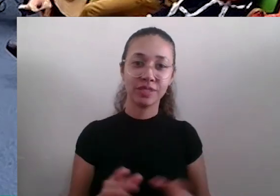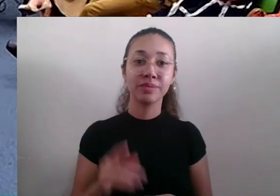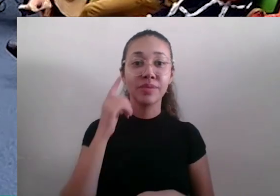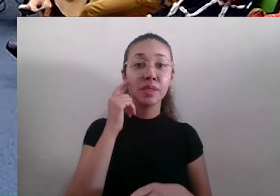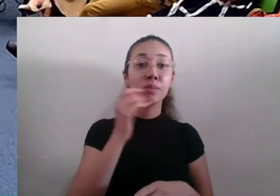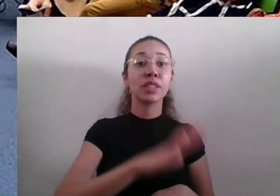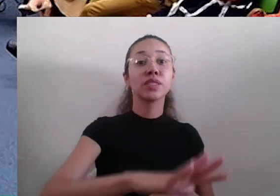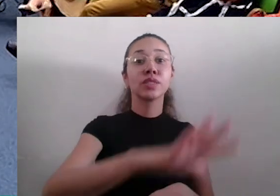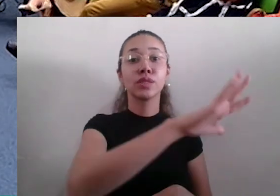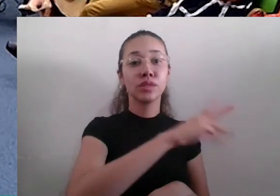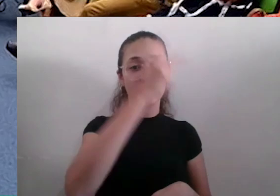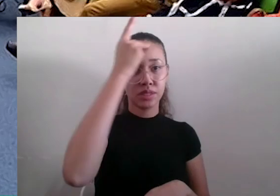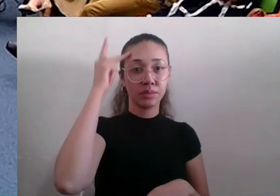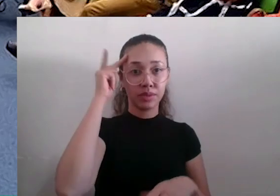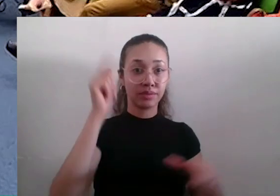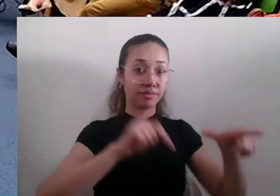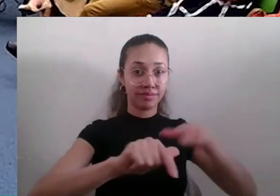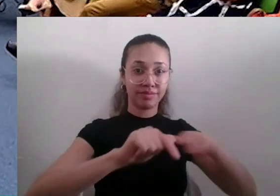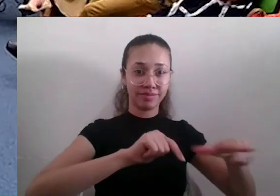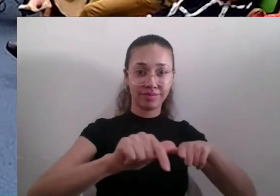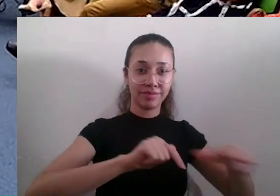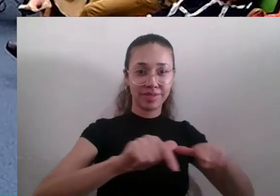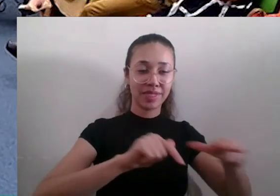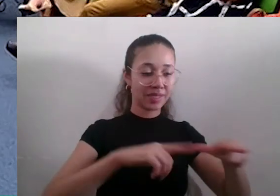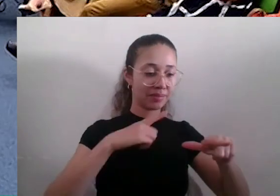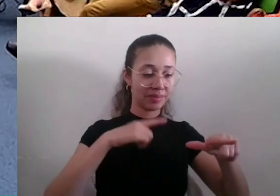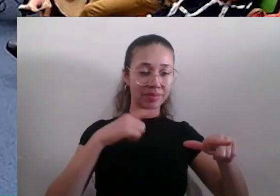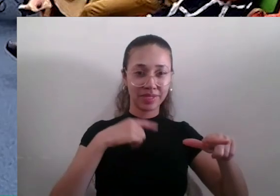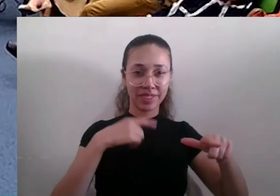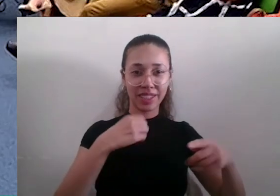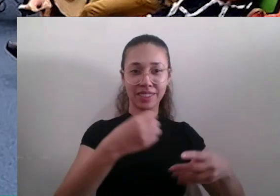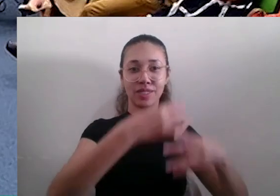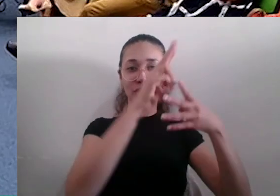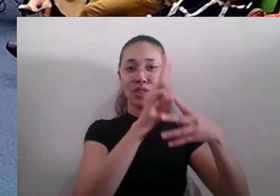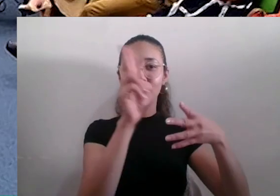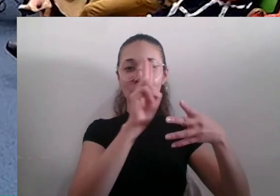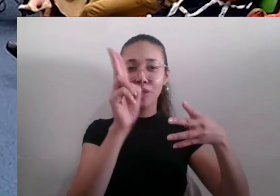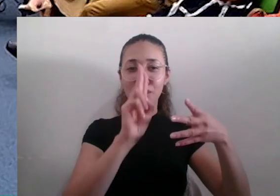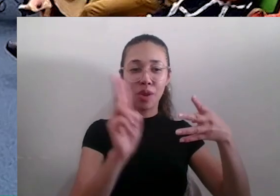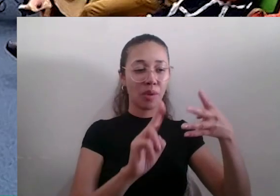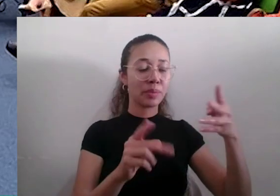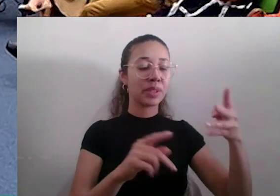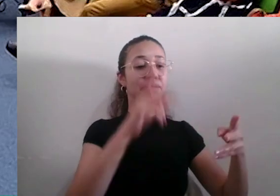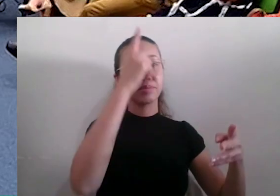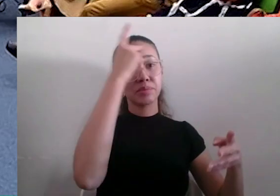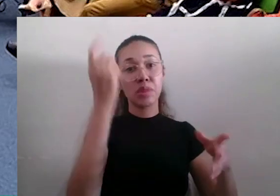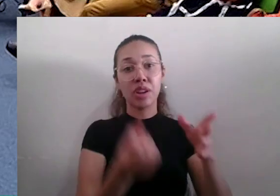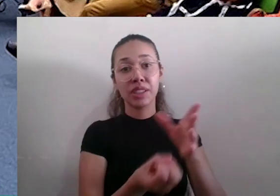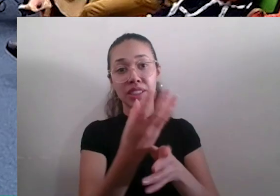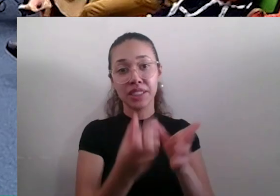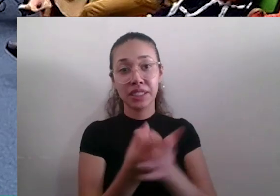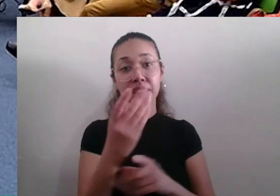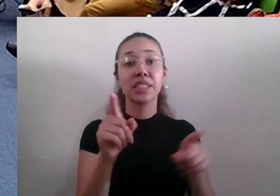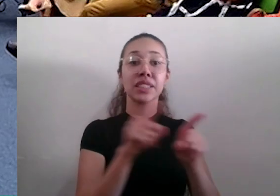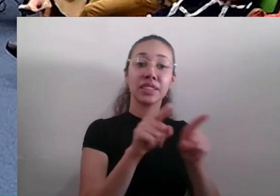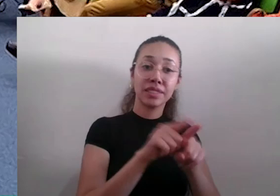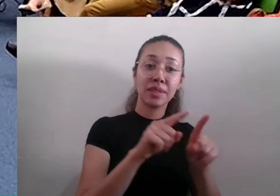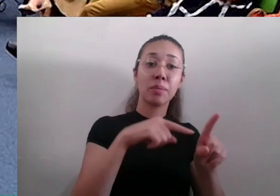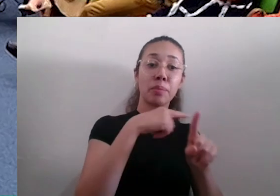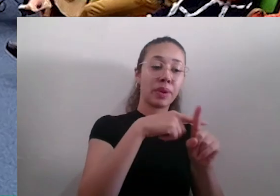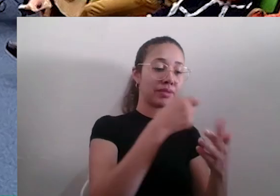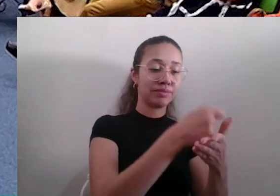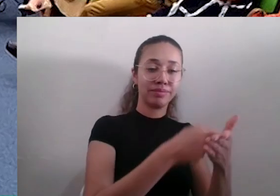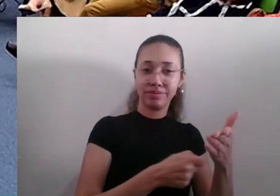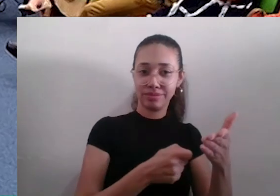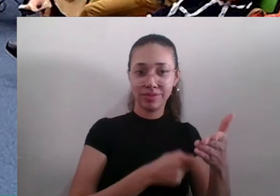novelo que a gente lê naquela naquela aquela nos créditos eh a gente chama de produtoras mas são roteiristas também mas